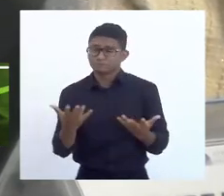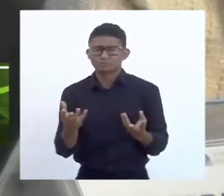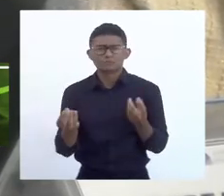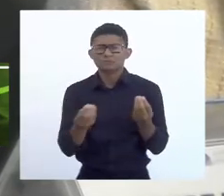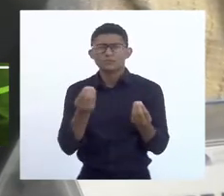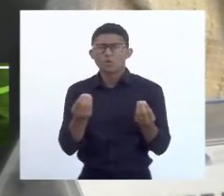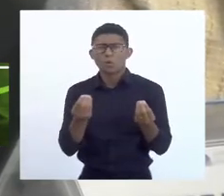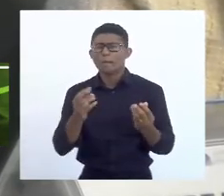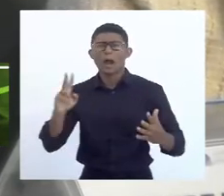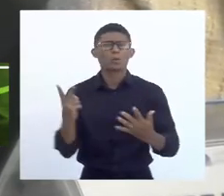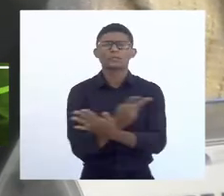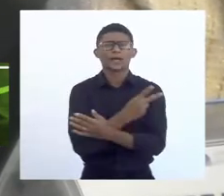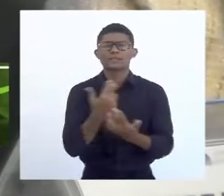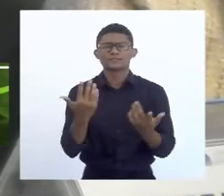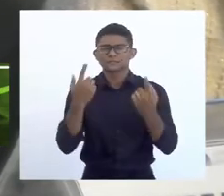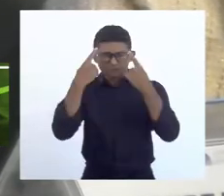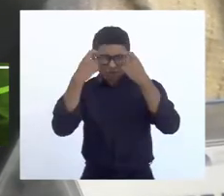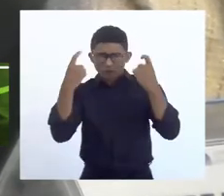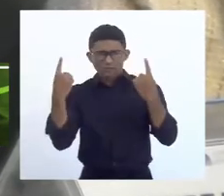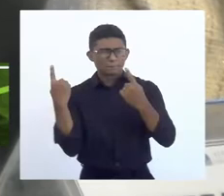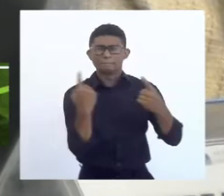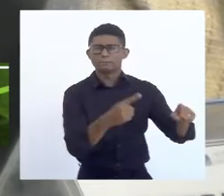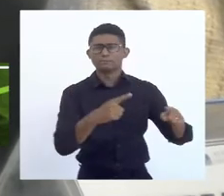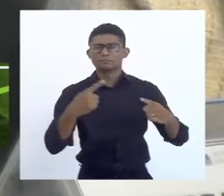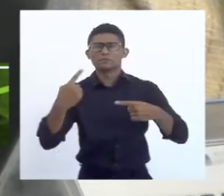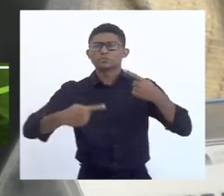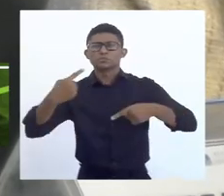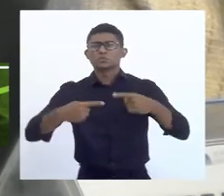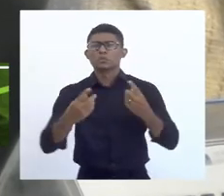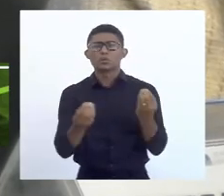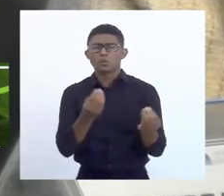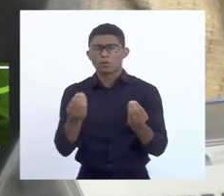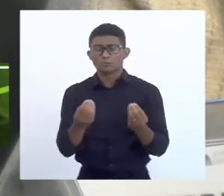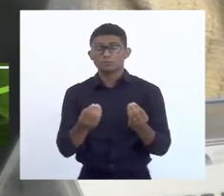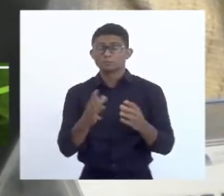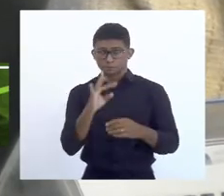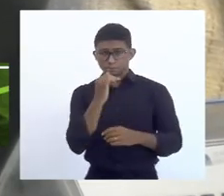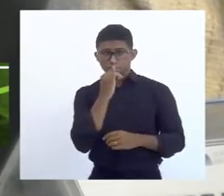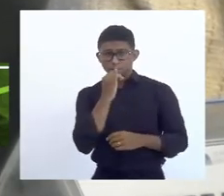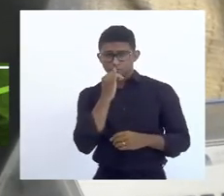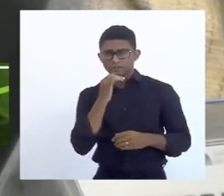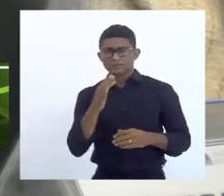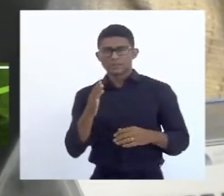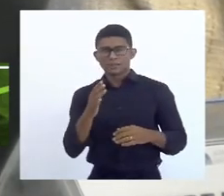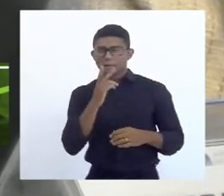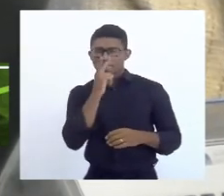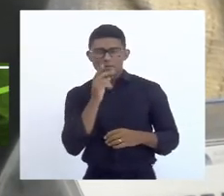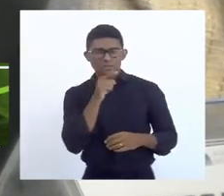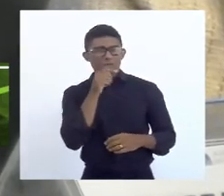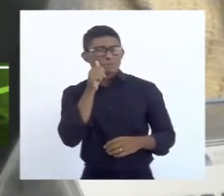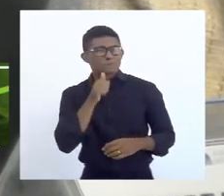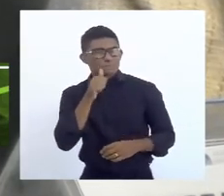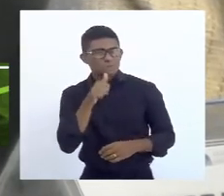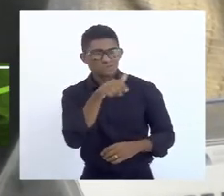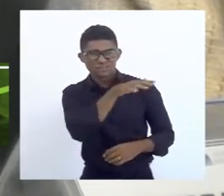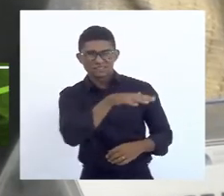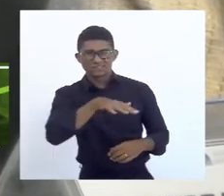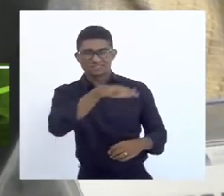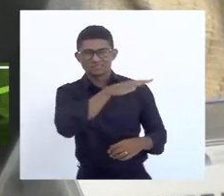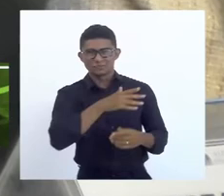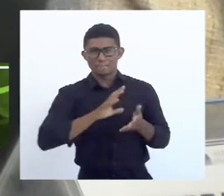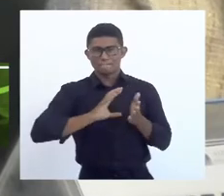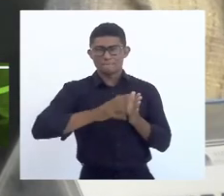hoje a gente já consegue afirmar que, por exemplo, o subfinanciamento de mulheres dentro dos